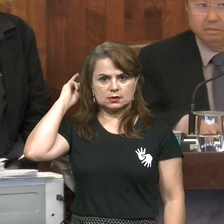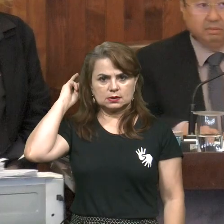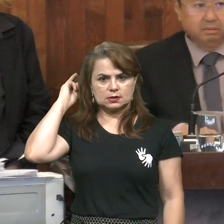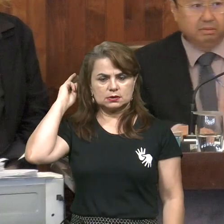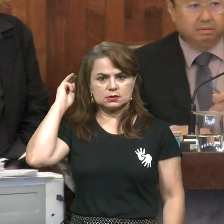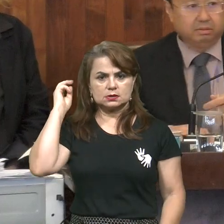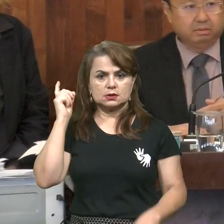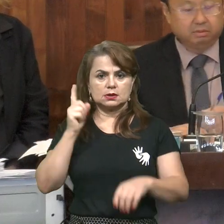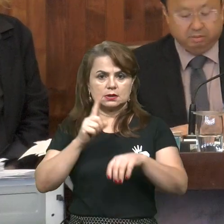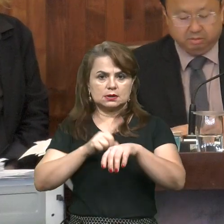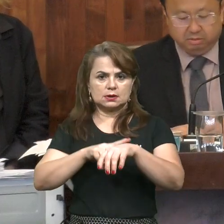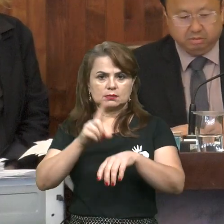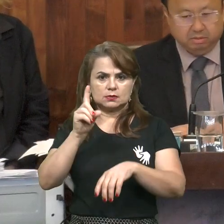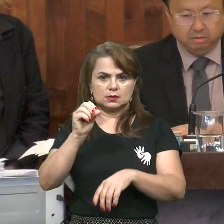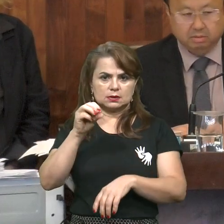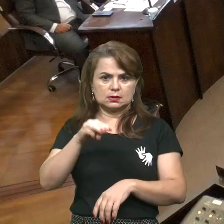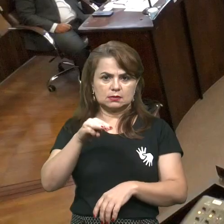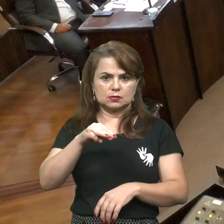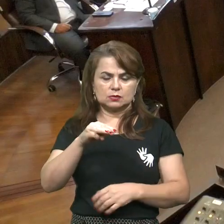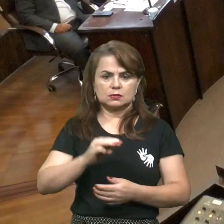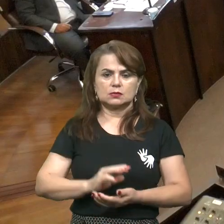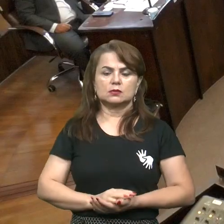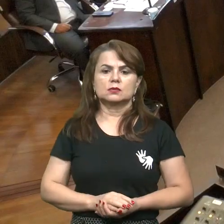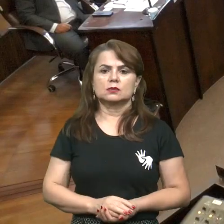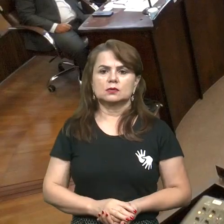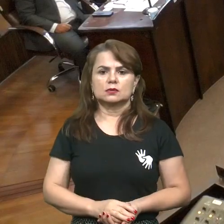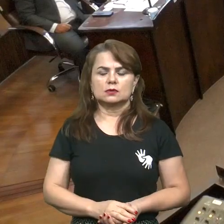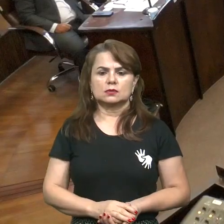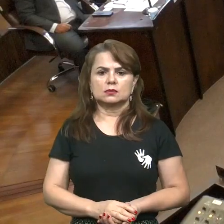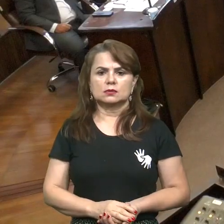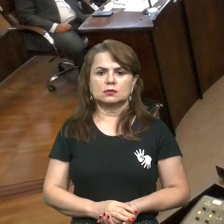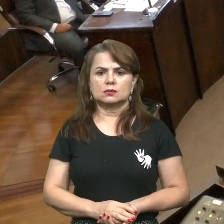forma regimental dispõe de 10 minutos.